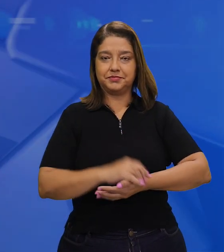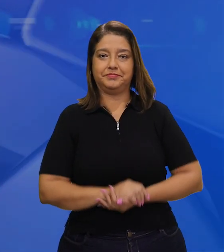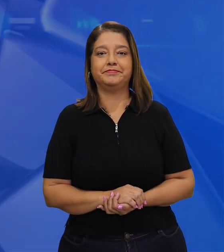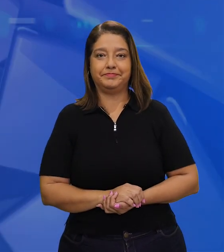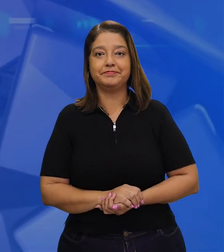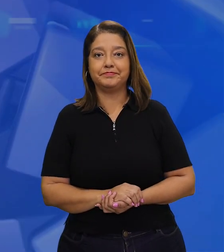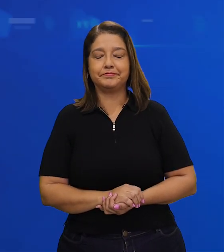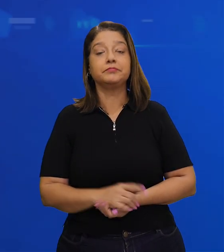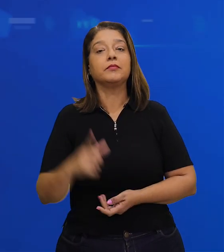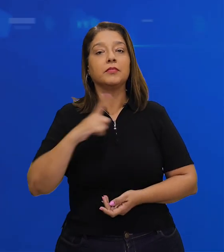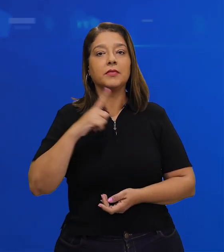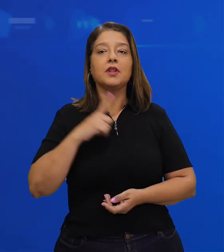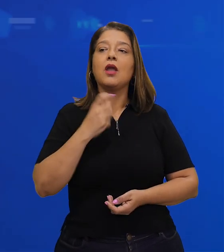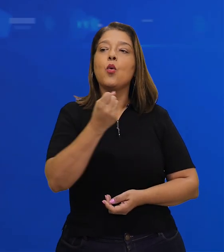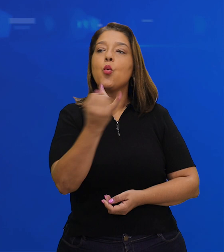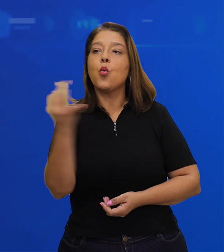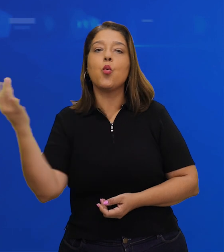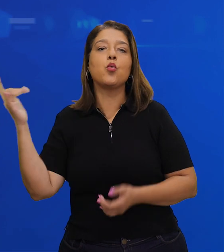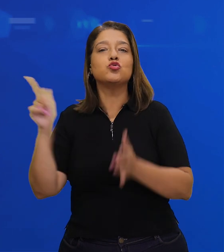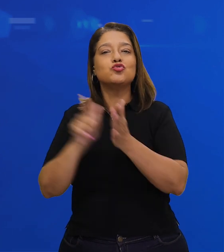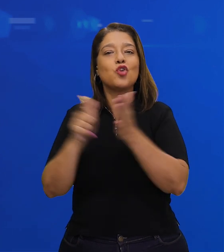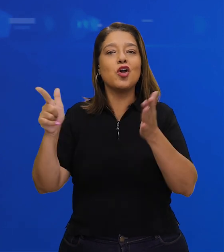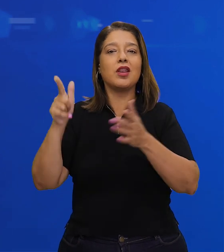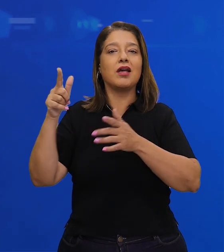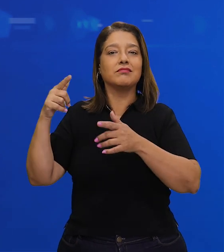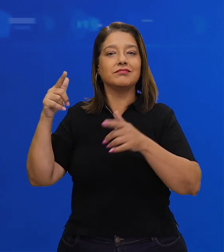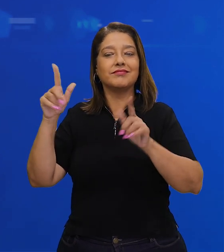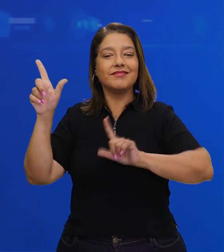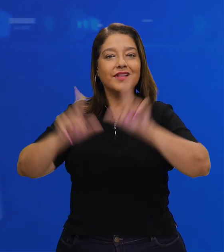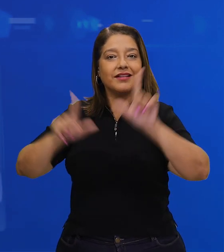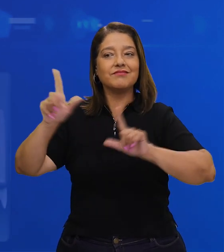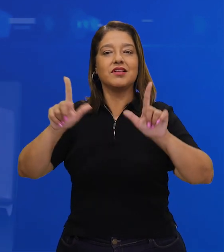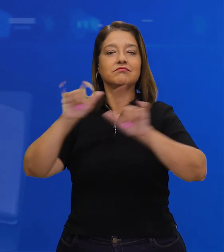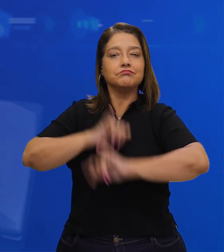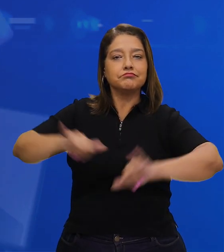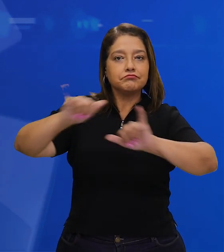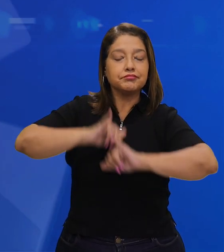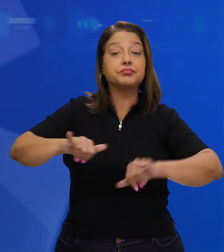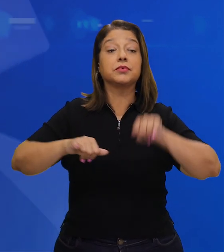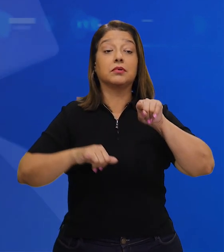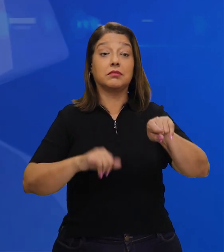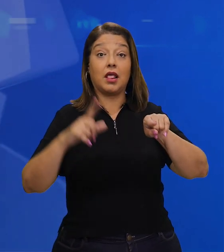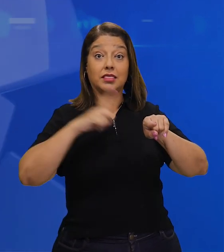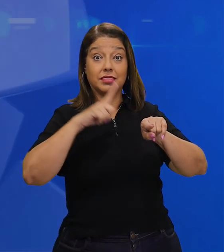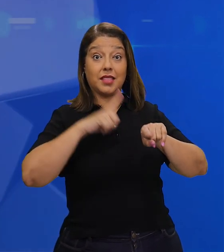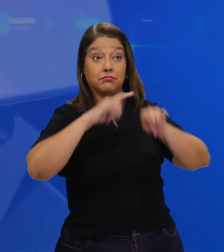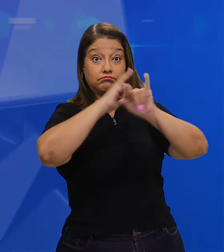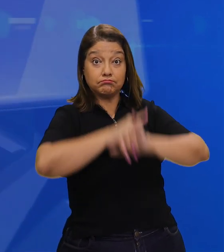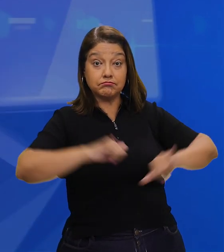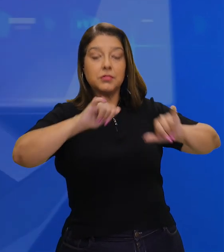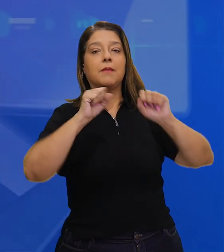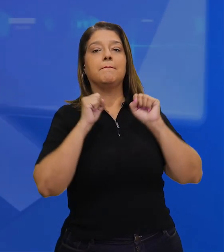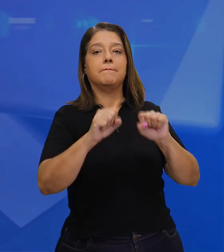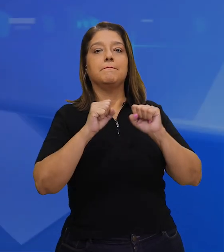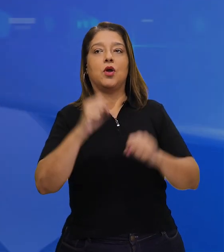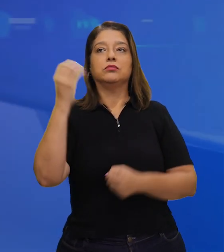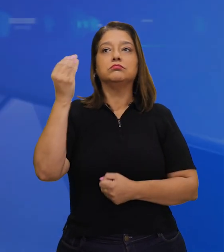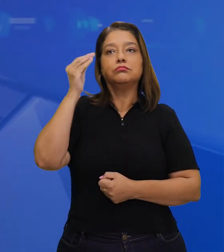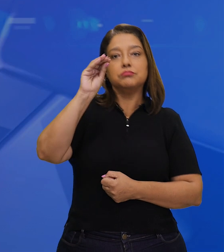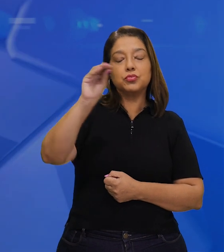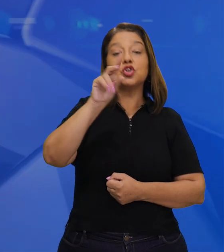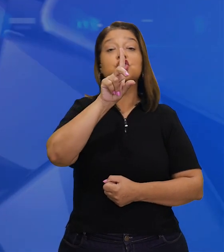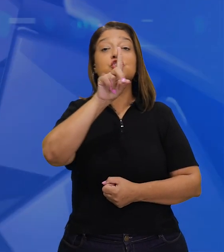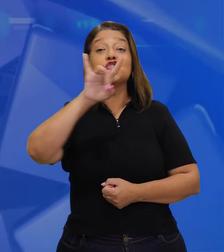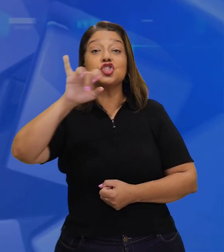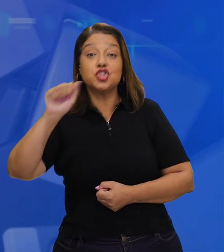Em alguns veículos de comunicação, logo após a manchete, podemos identificar a data, o local